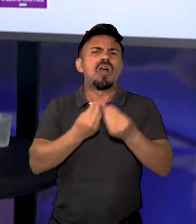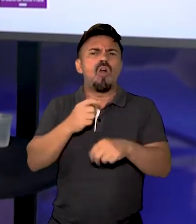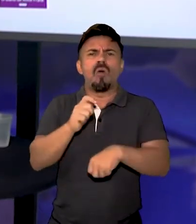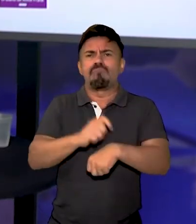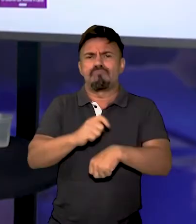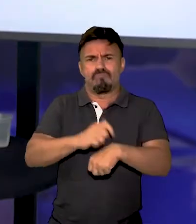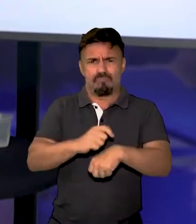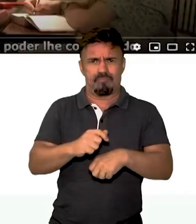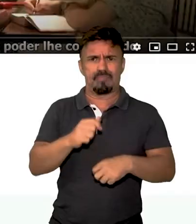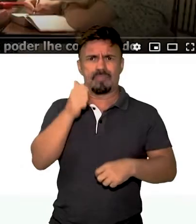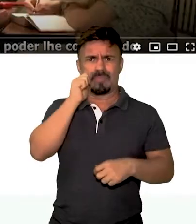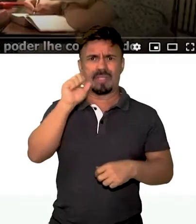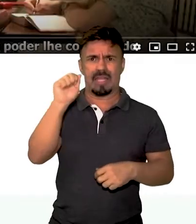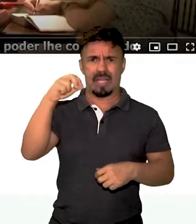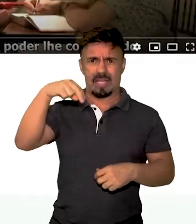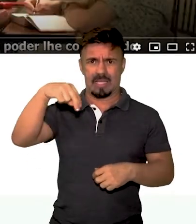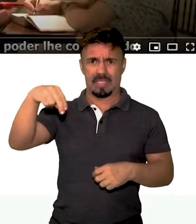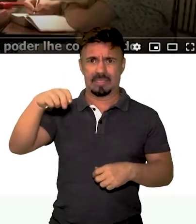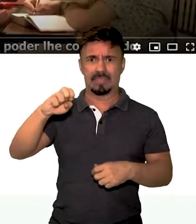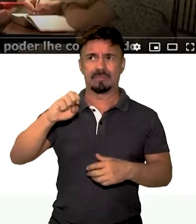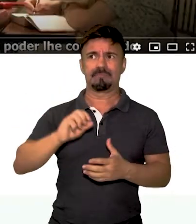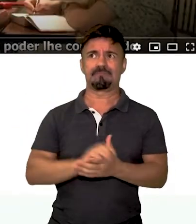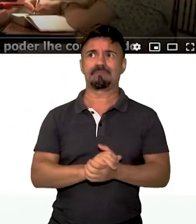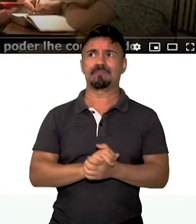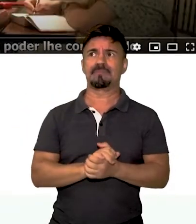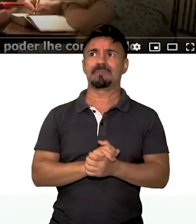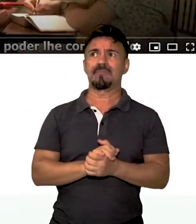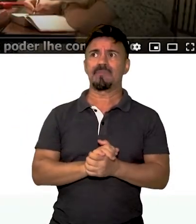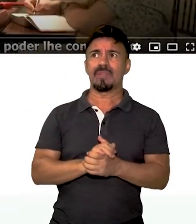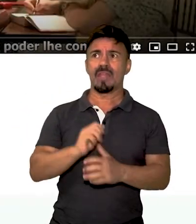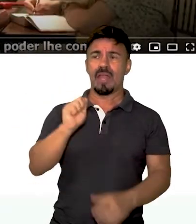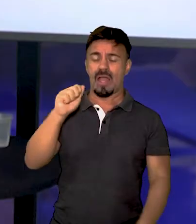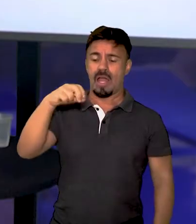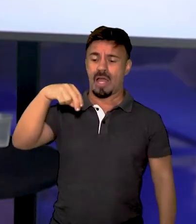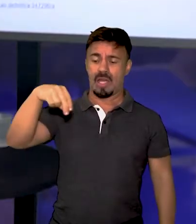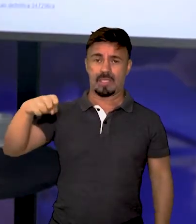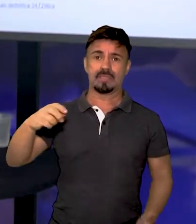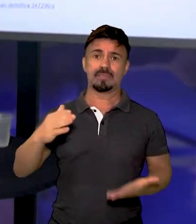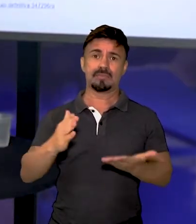momento. Então a página de Anne Frank.